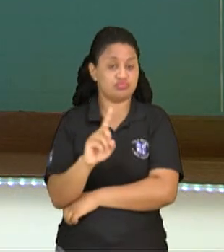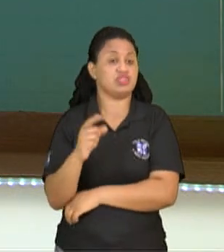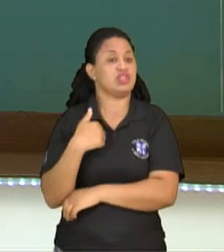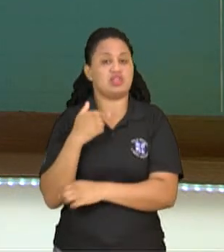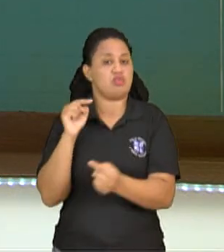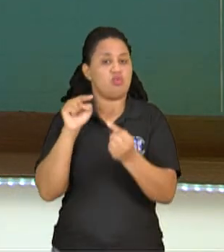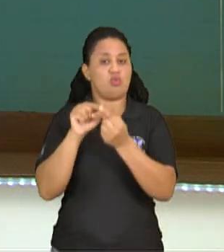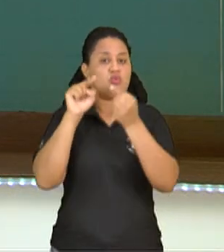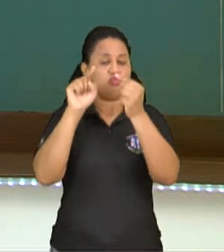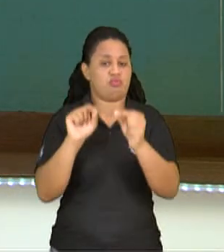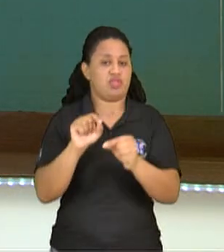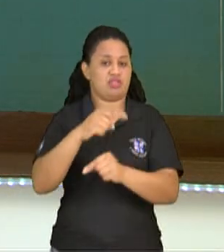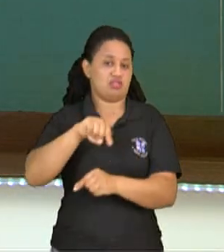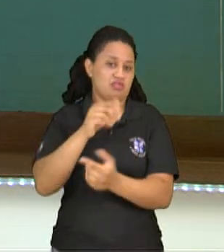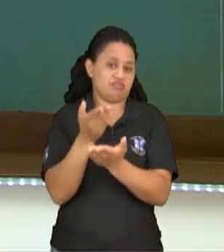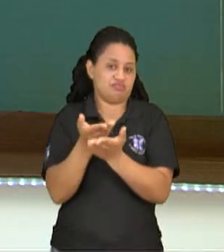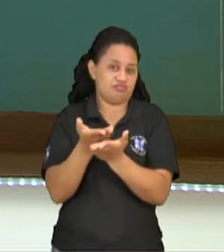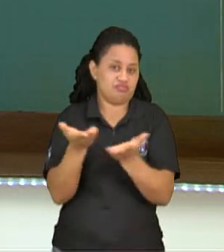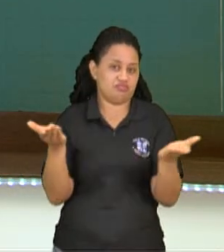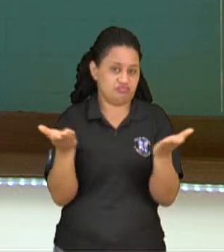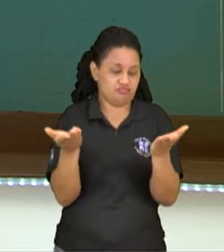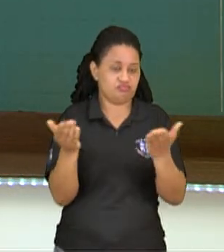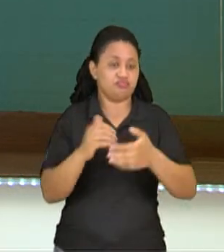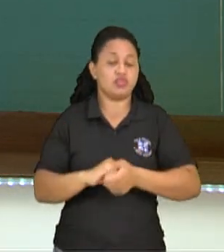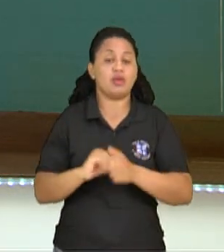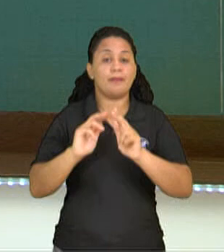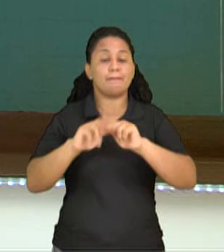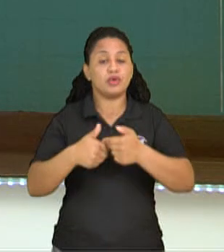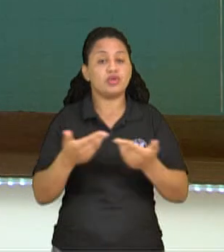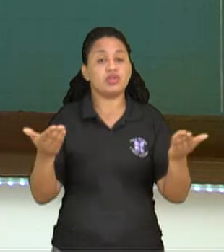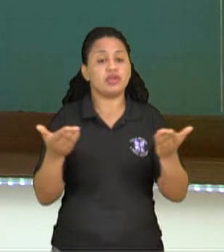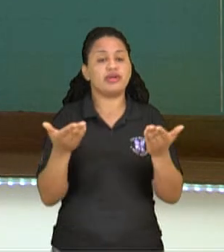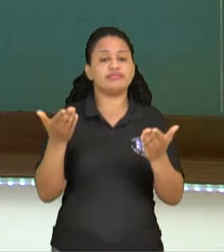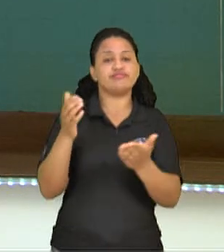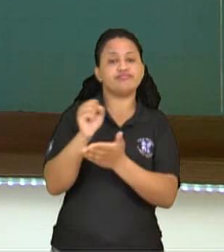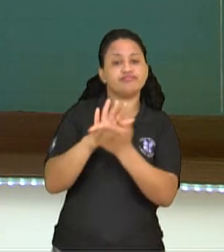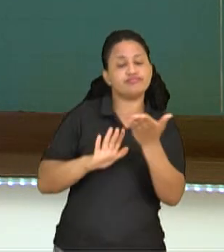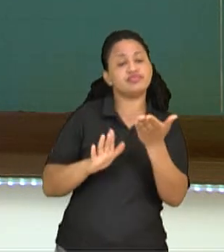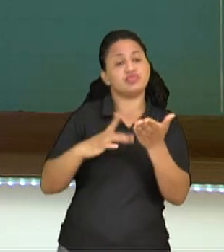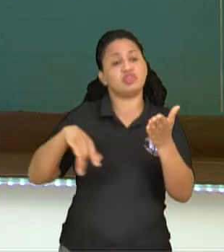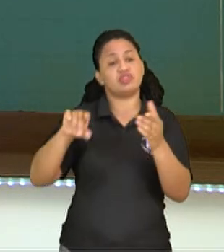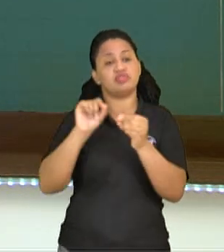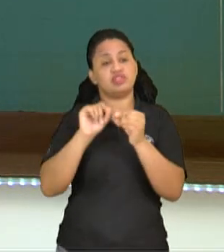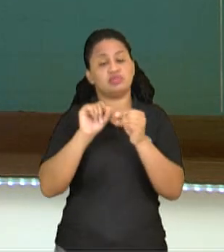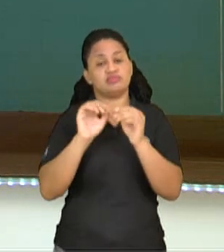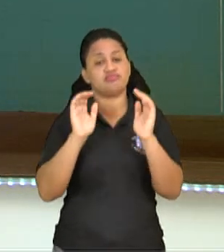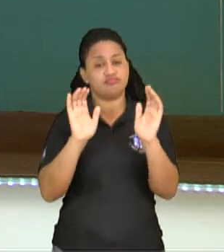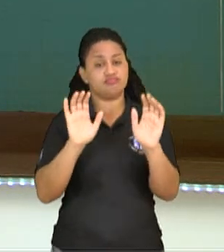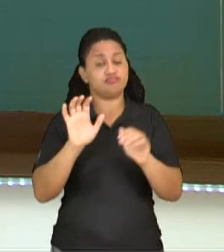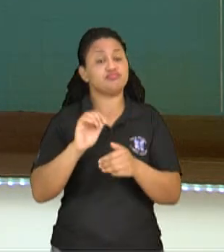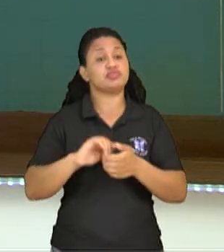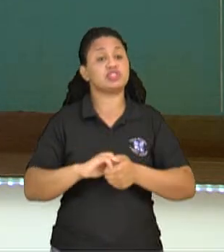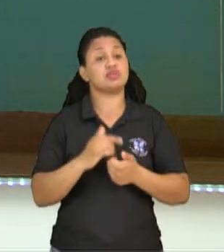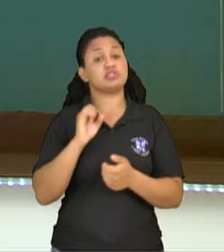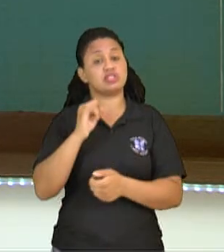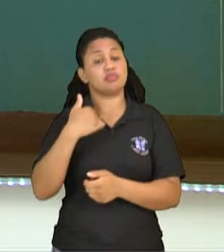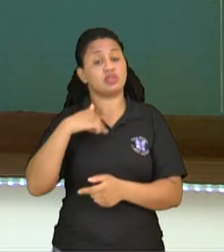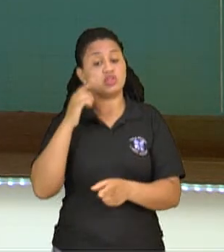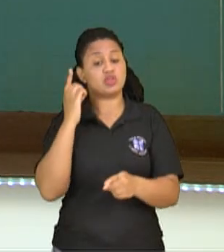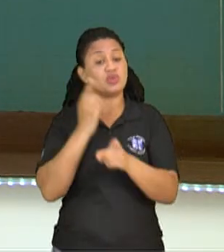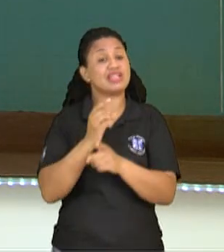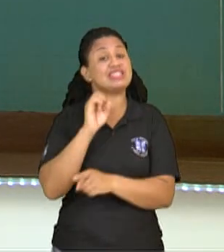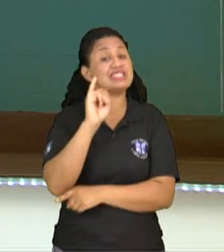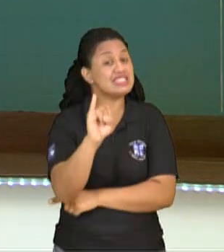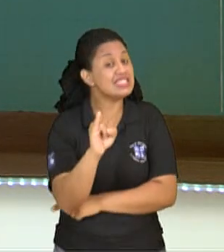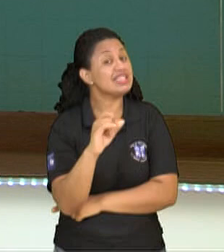enquadra nesse momento para o nosso estudo. Por isso que, às vezes, nos exercícios a gente coloca assim. Então, para a gente encontrar se existir, tá